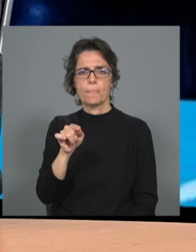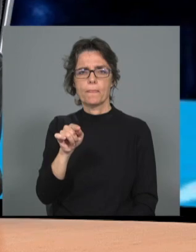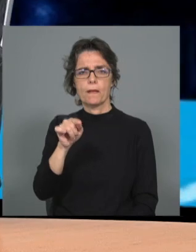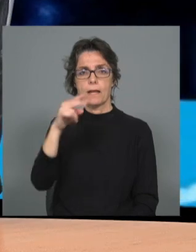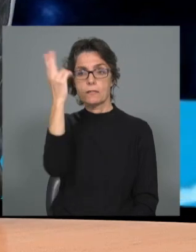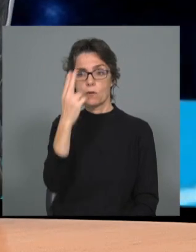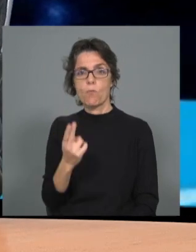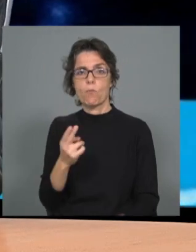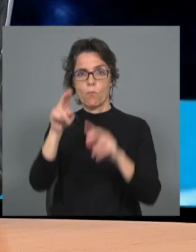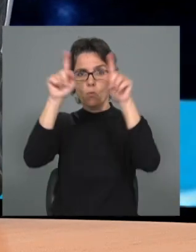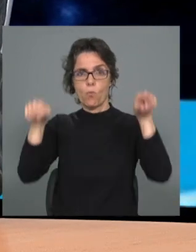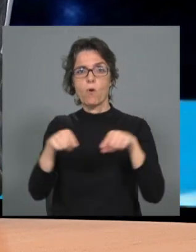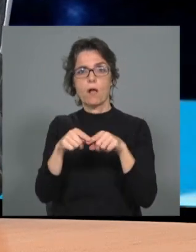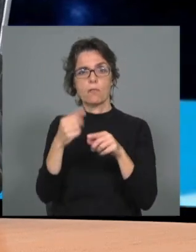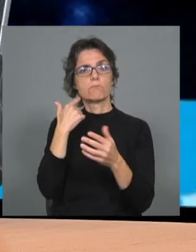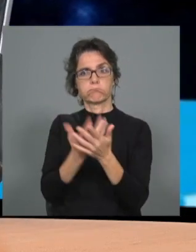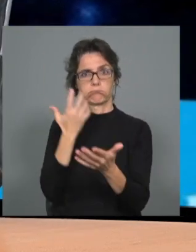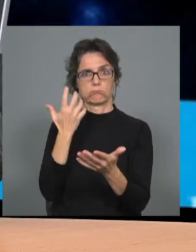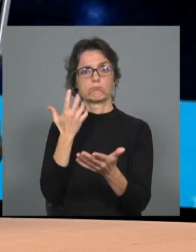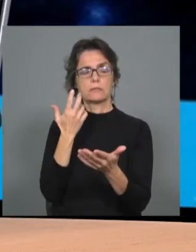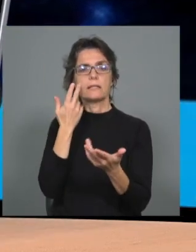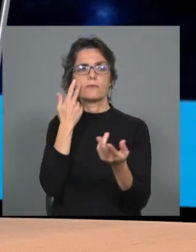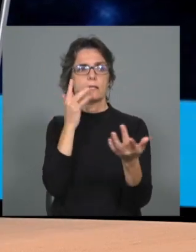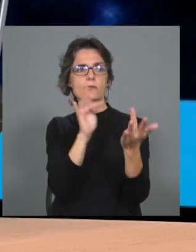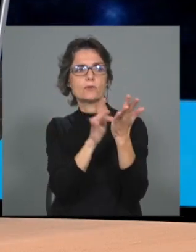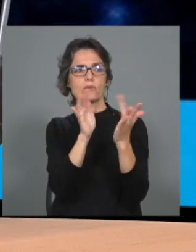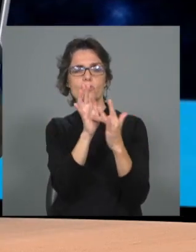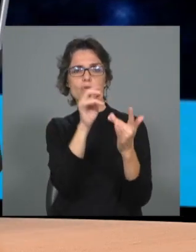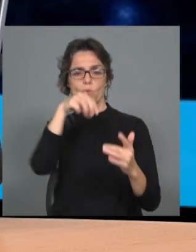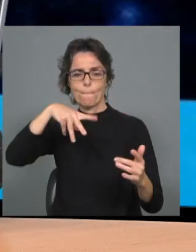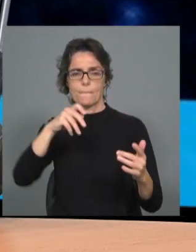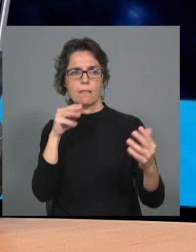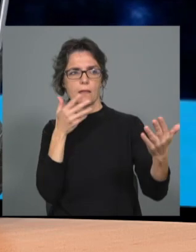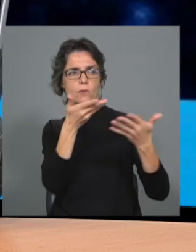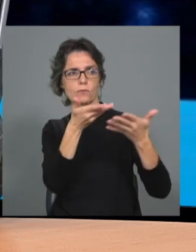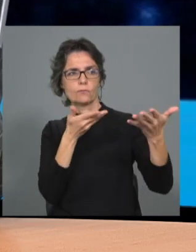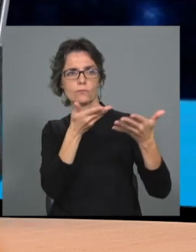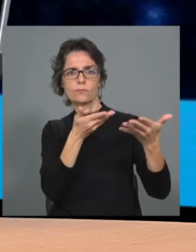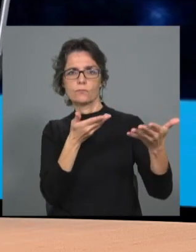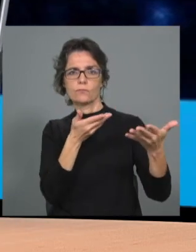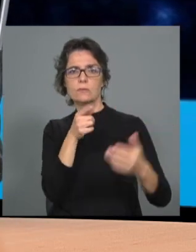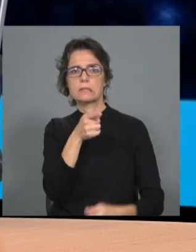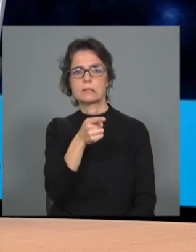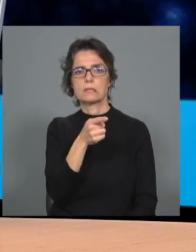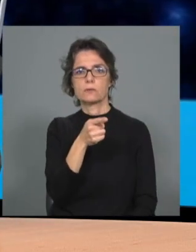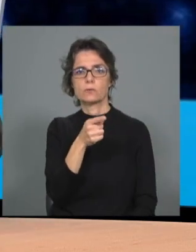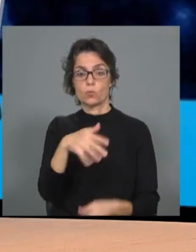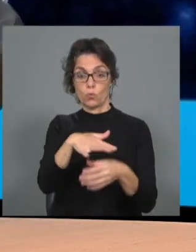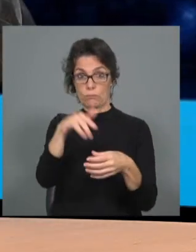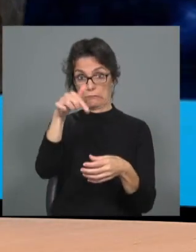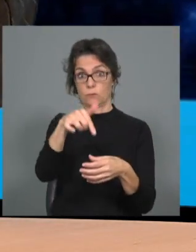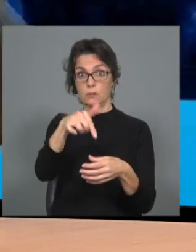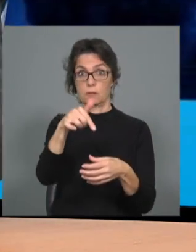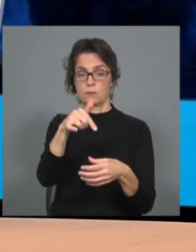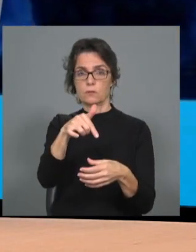a esse quadro, porque é um quadro marcante. E é um bocadinho neste contexto que nós localizamos, em